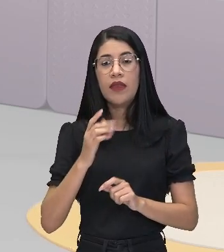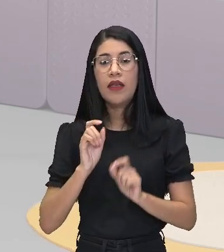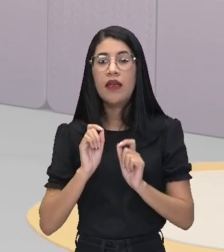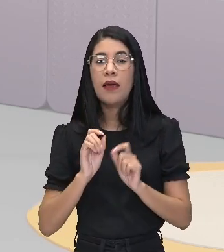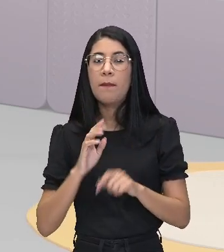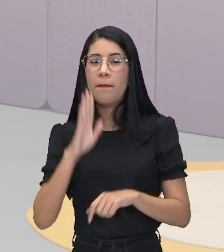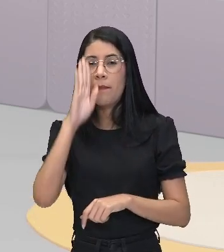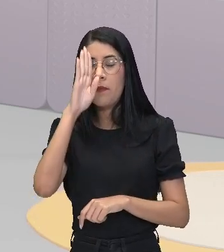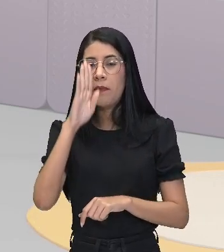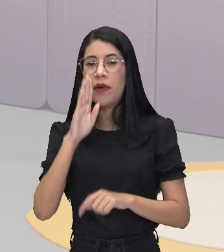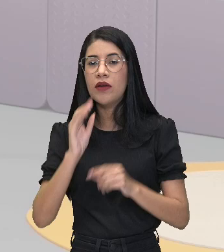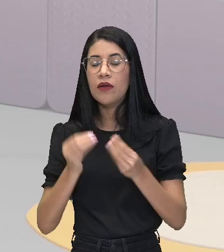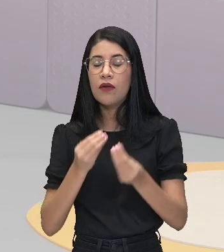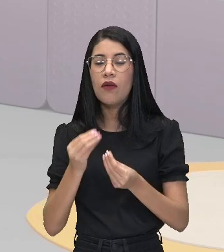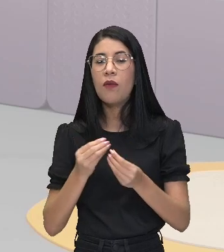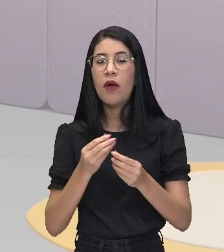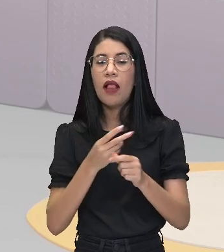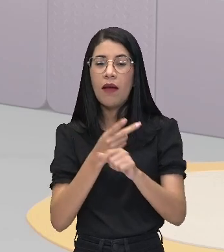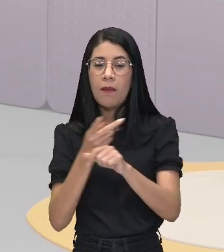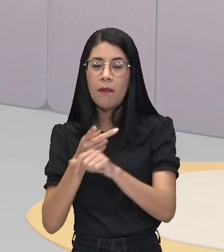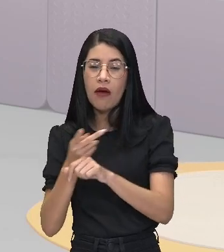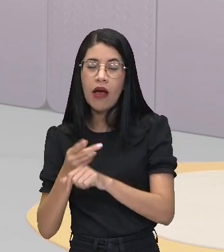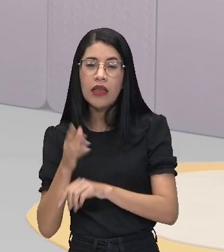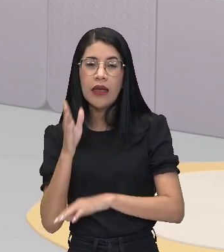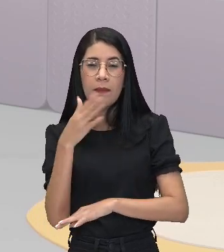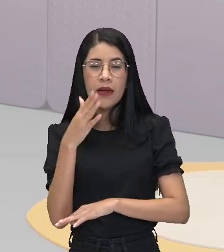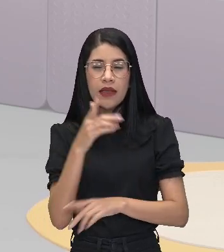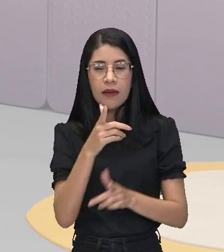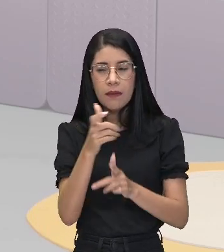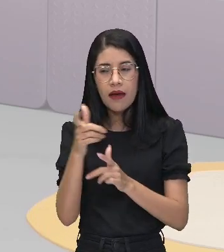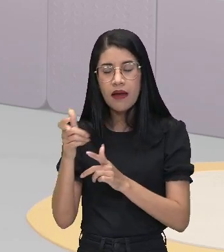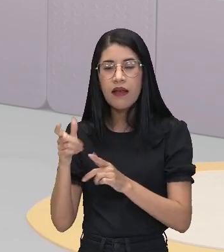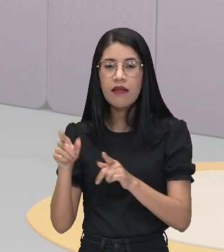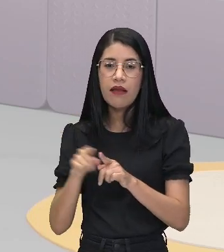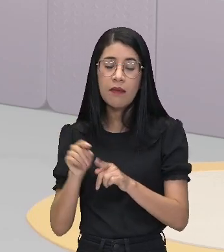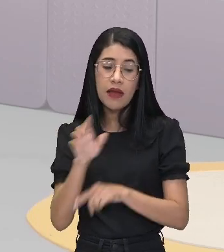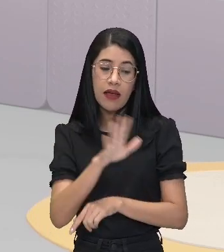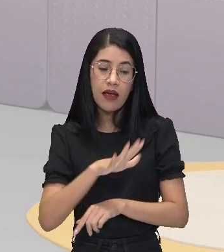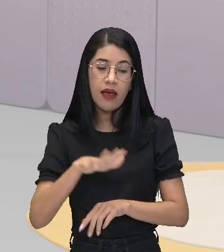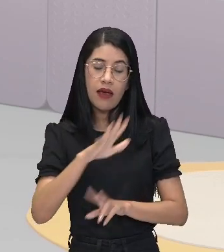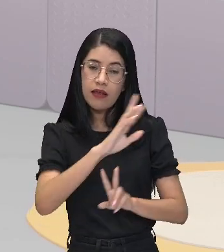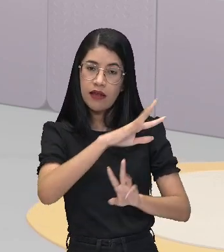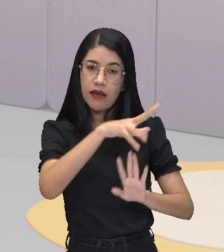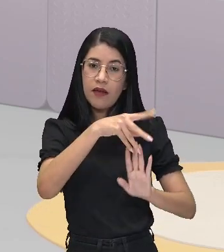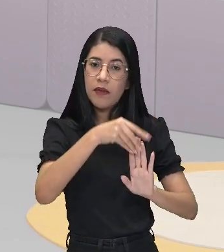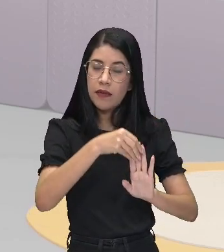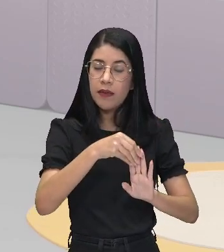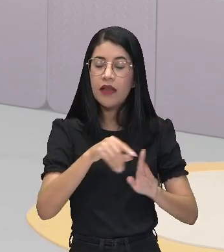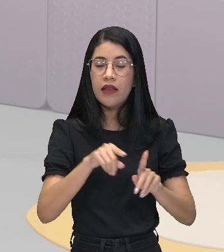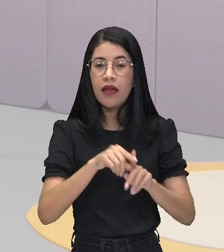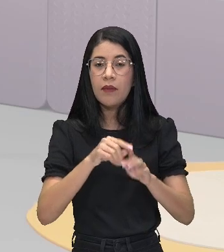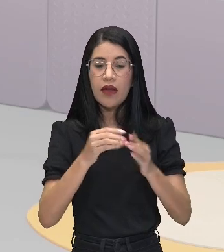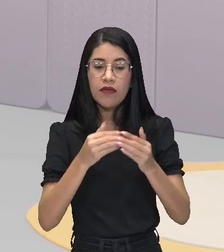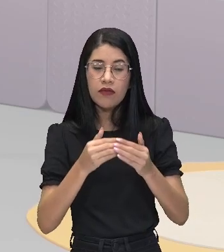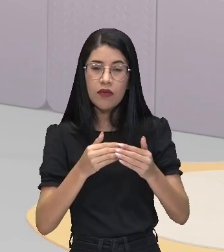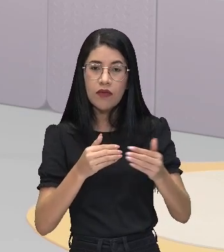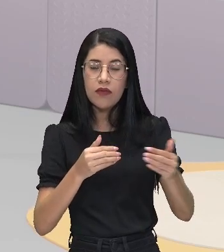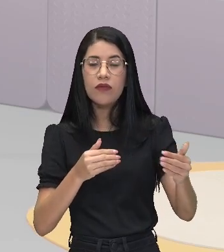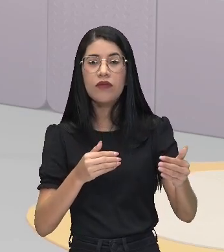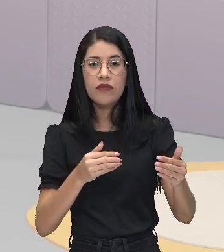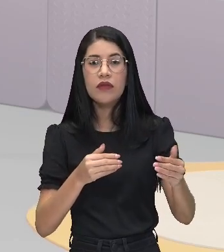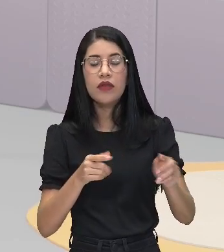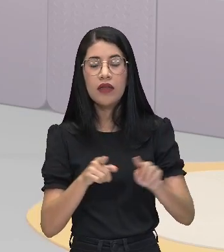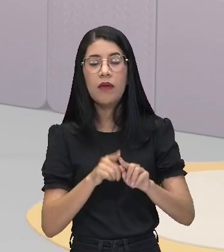pelas entradas e bandeiras. O território da Amazônia também nesse momento foi